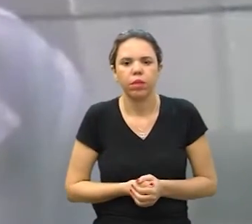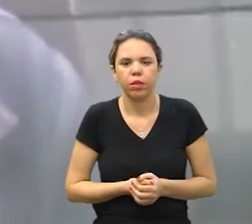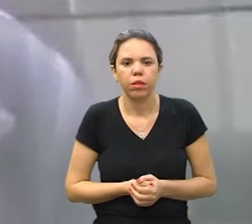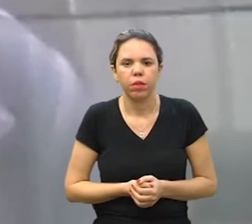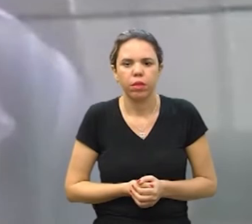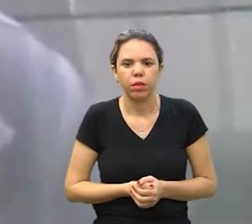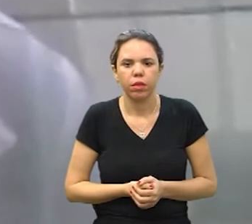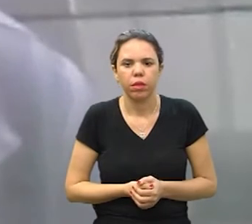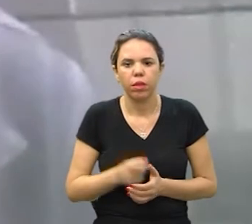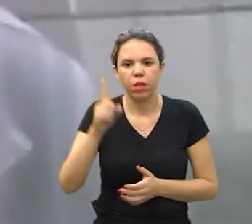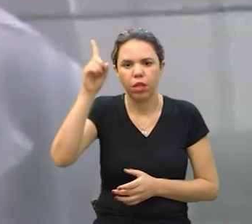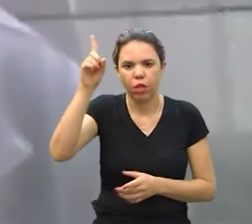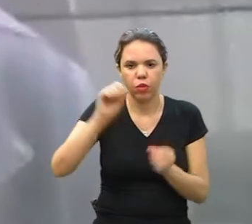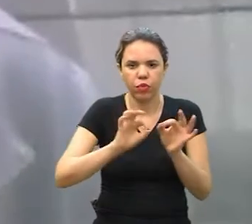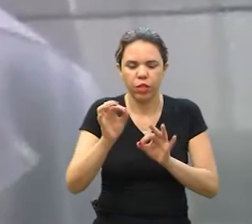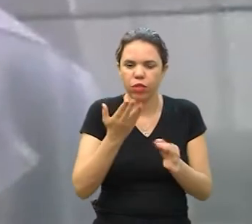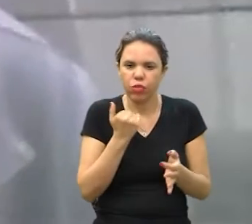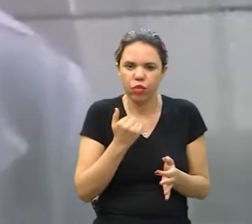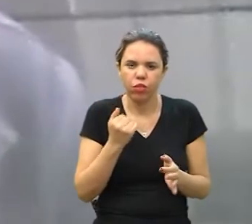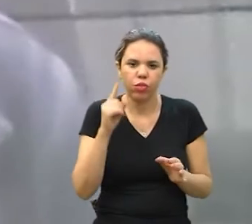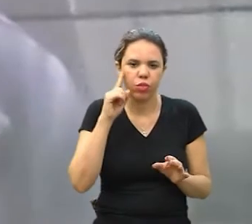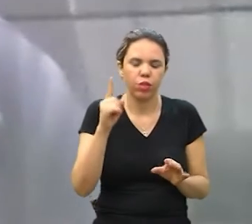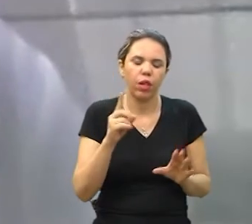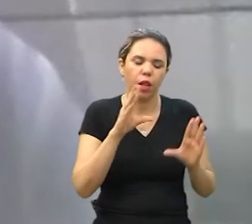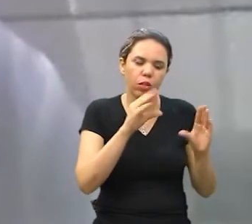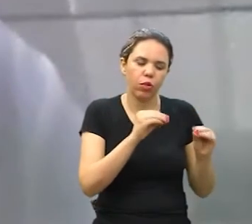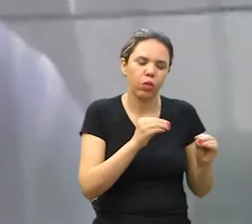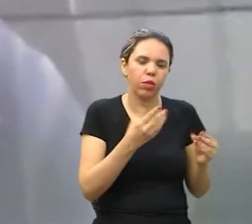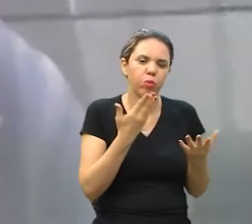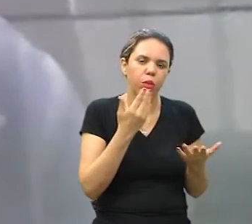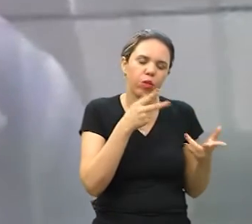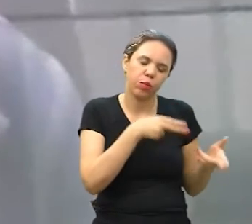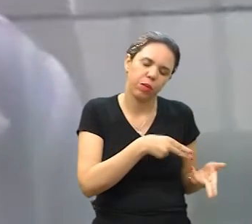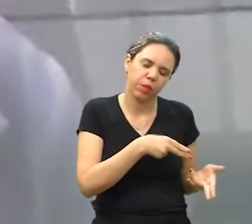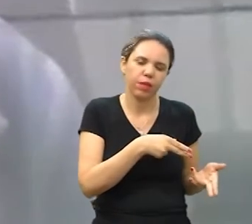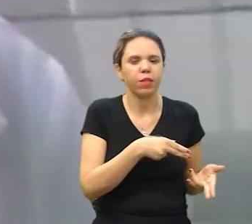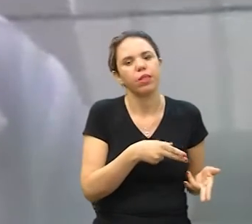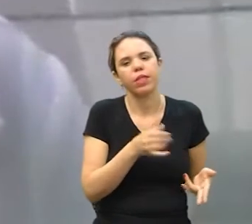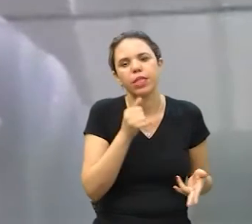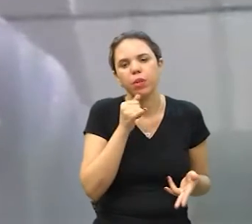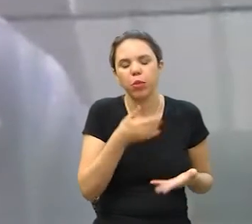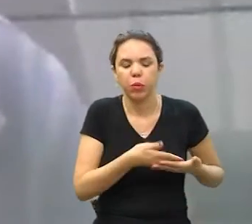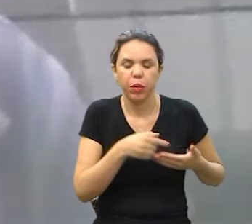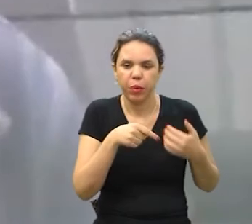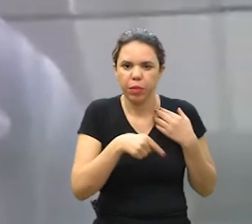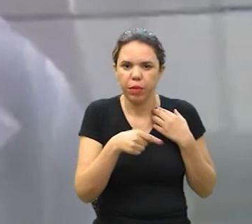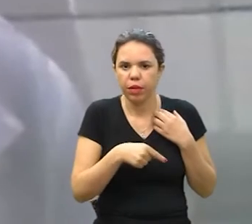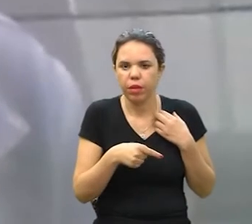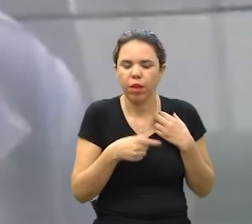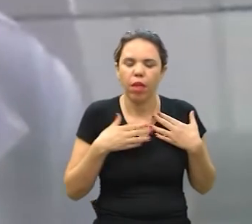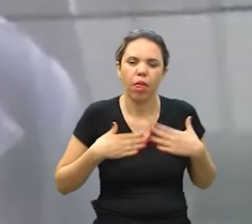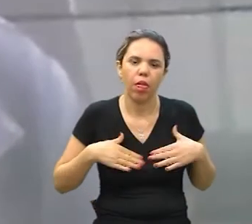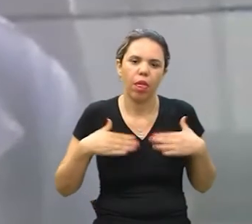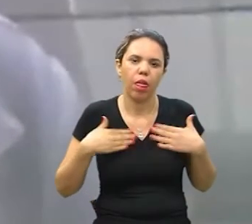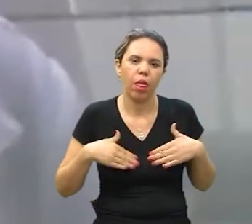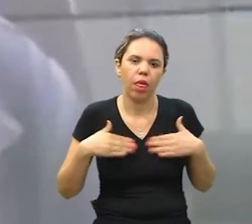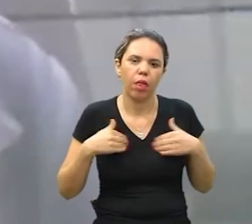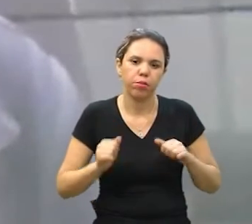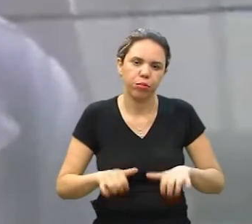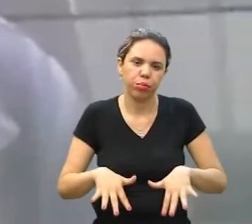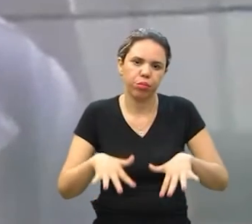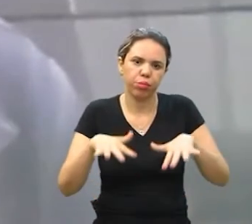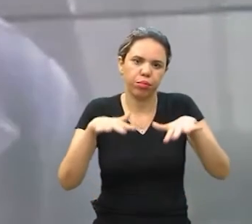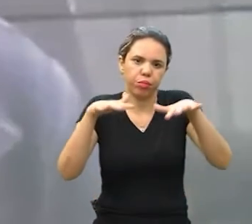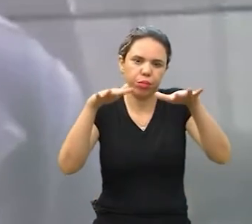assim, olha, Deus fez o dia para comer e a noite é para dormir. No meu caso do bebê, para descansar